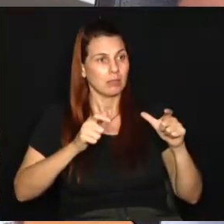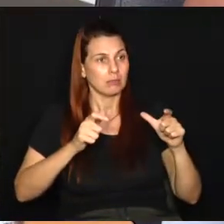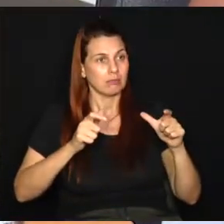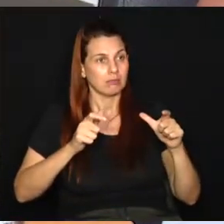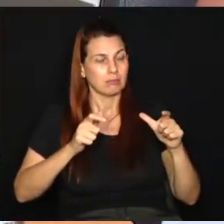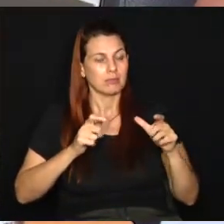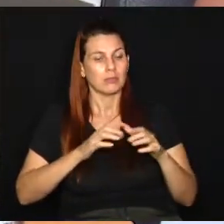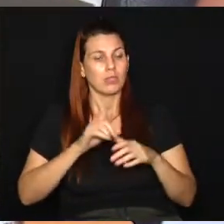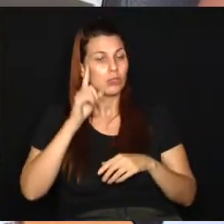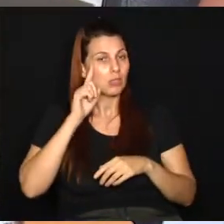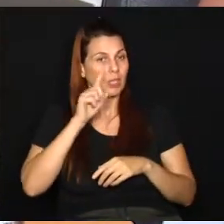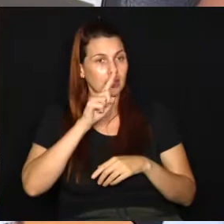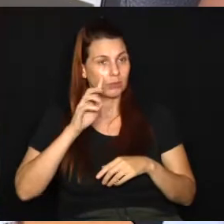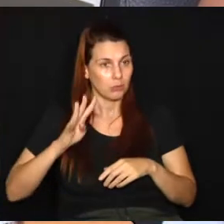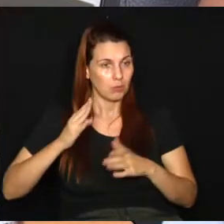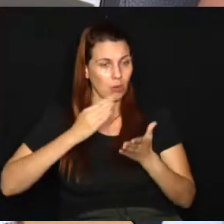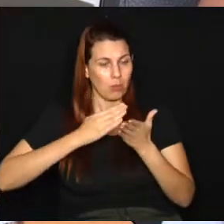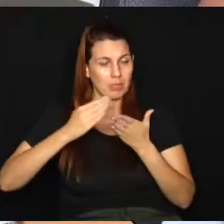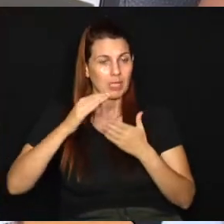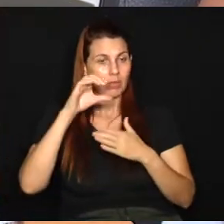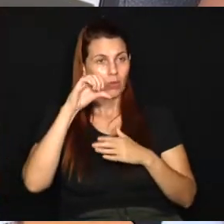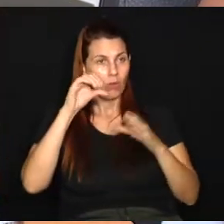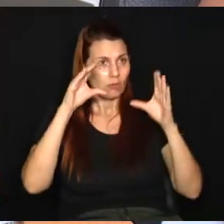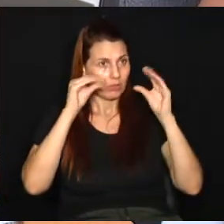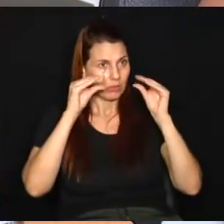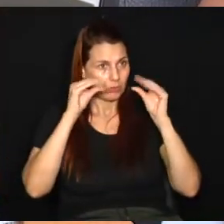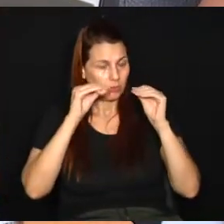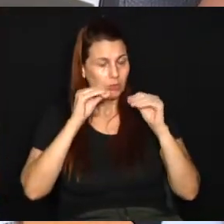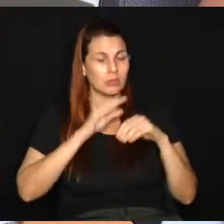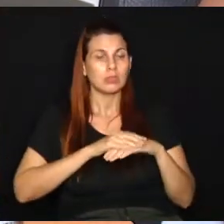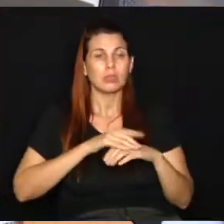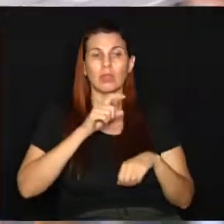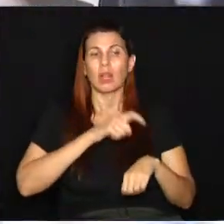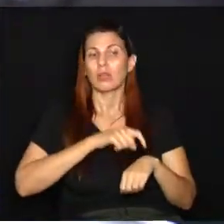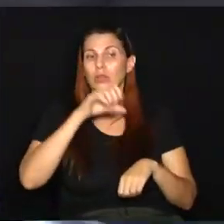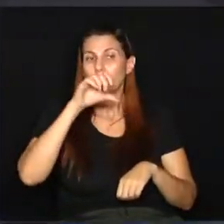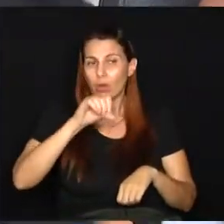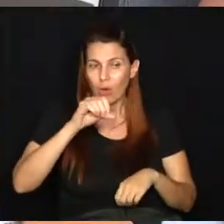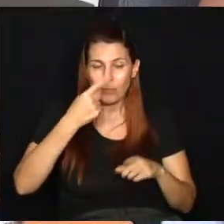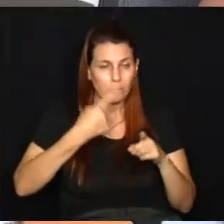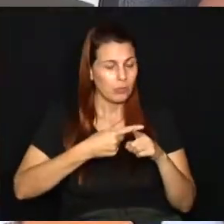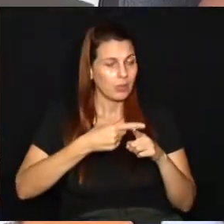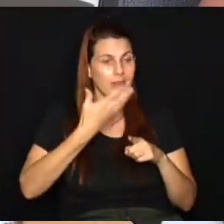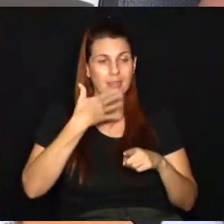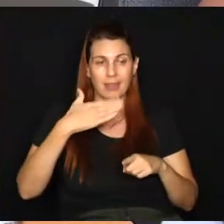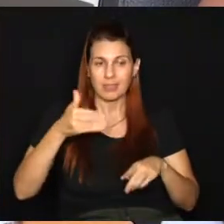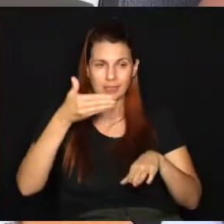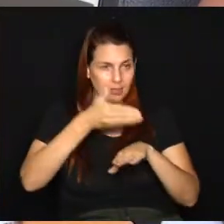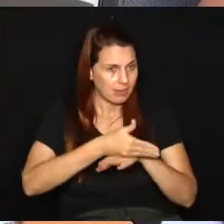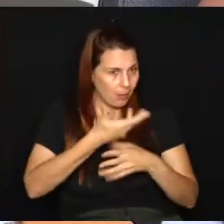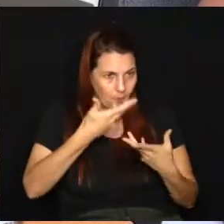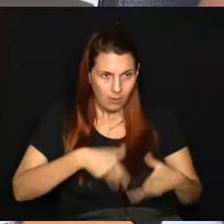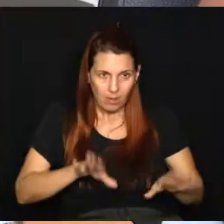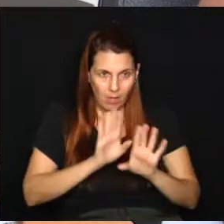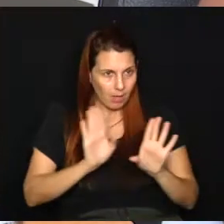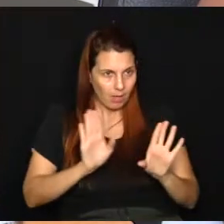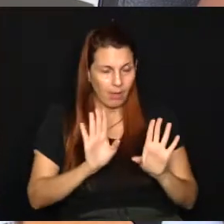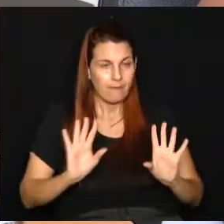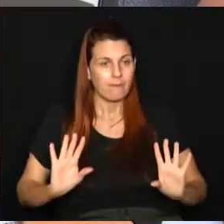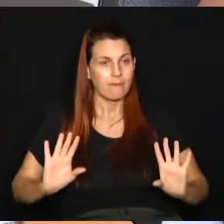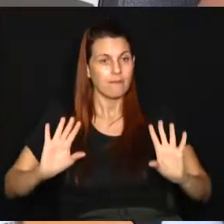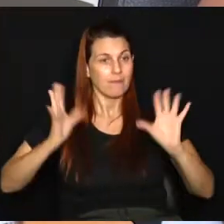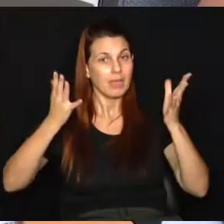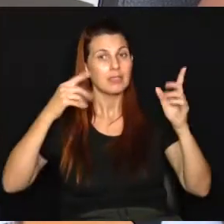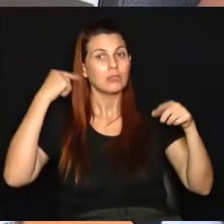ser dia 14, a partir das 9 horas da noite. 9 horas, que é para não ter criança. A gente não quer criança, que a nossa festa é de